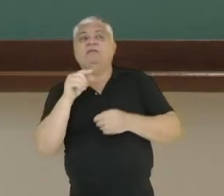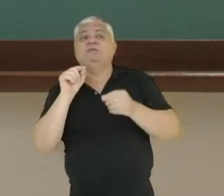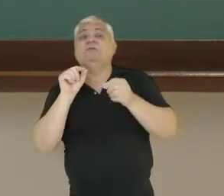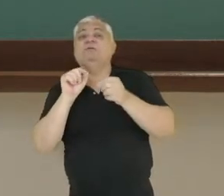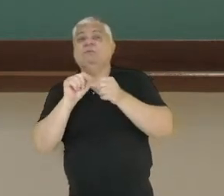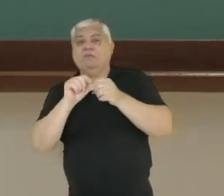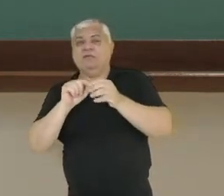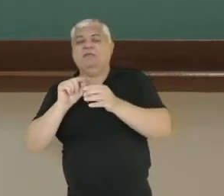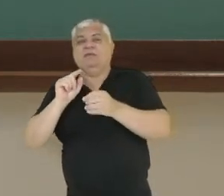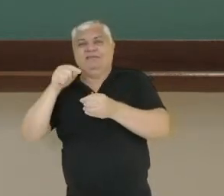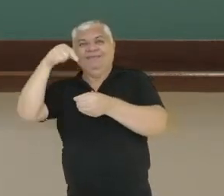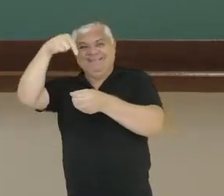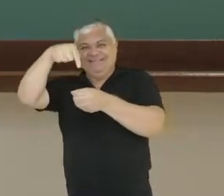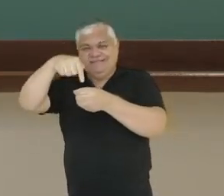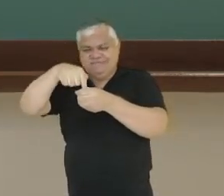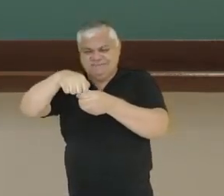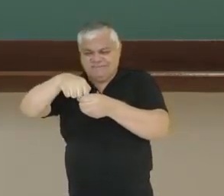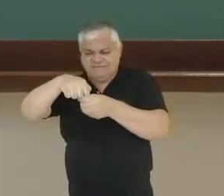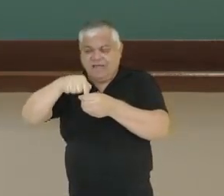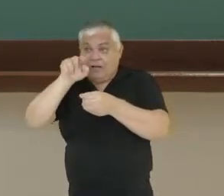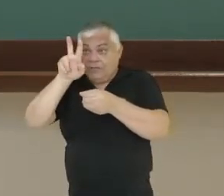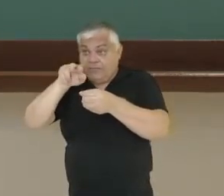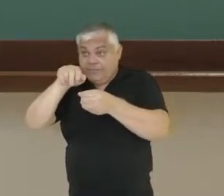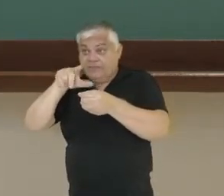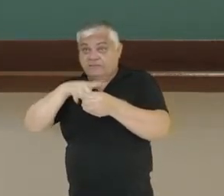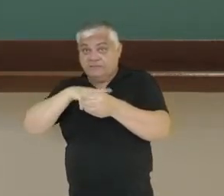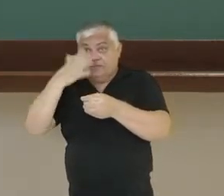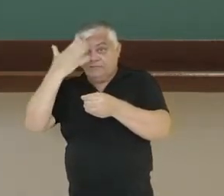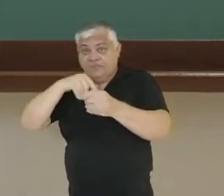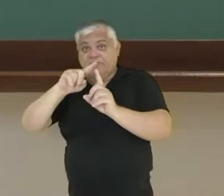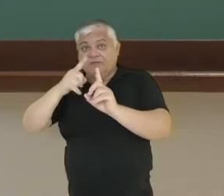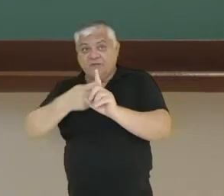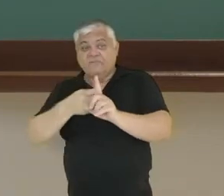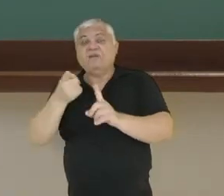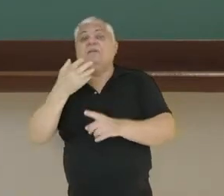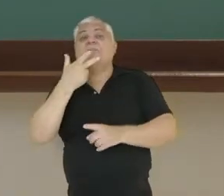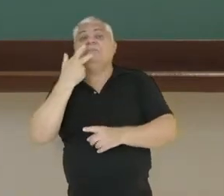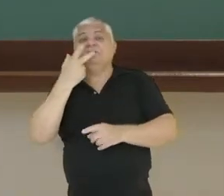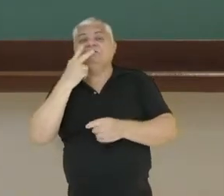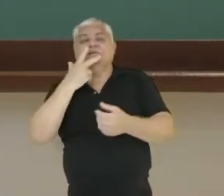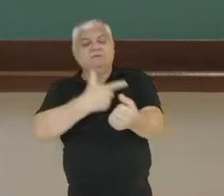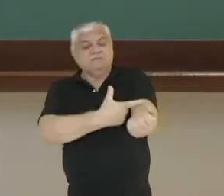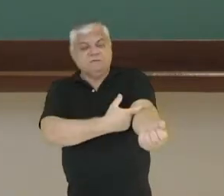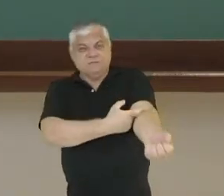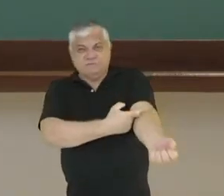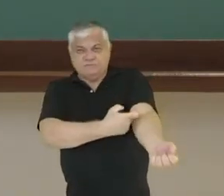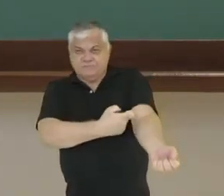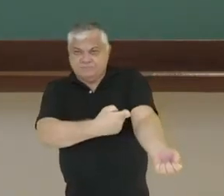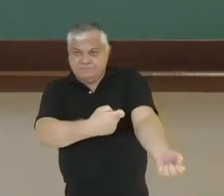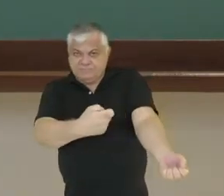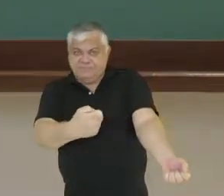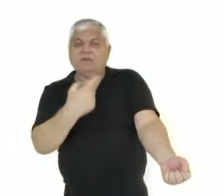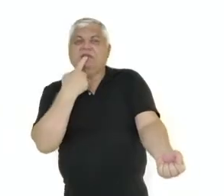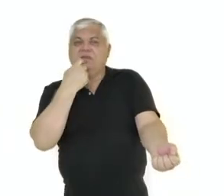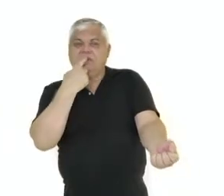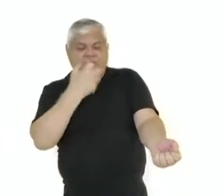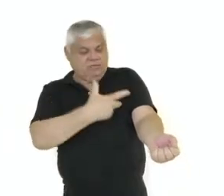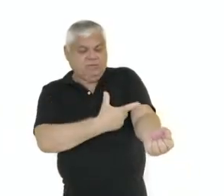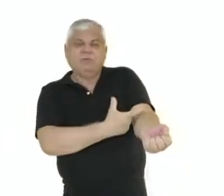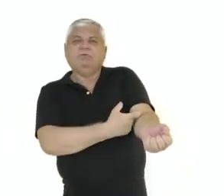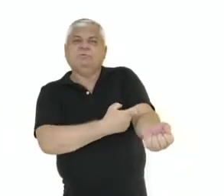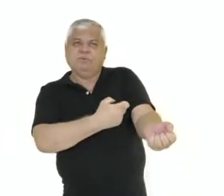desse exame aqui, se você tiver realizado, o médico vai pedir um exame de sangue que vai detectar esse hormônio, que